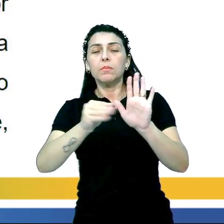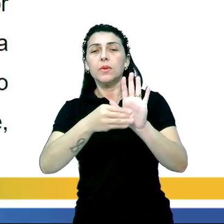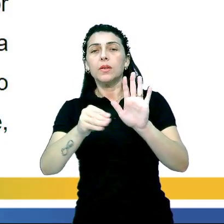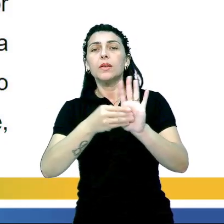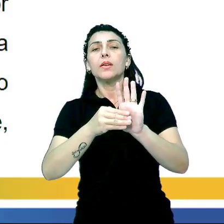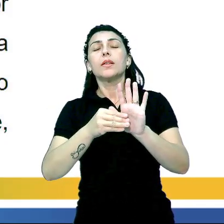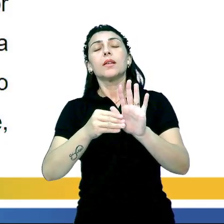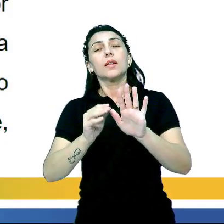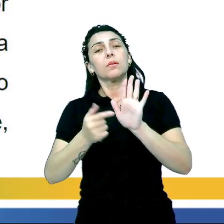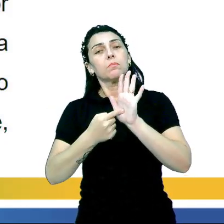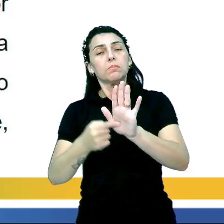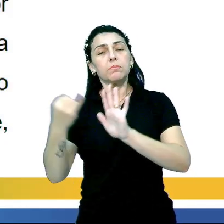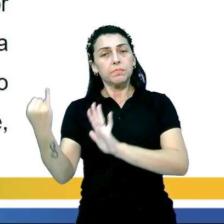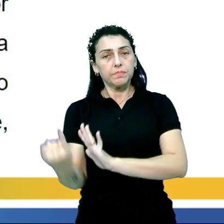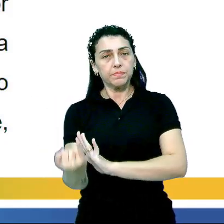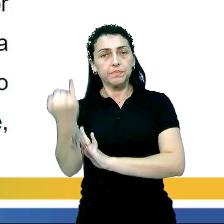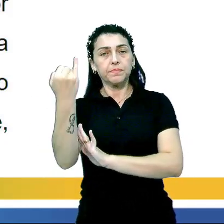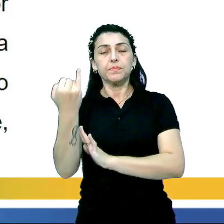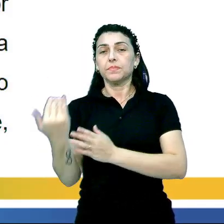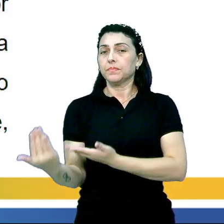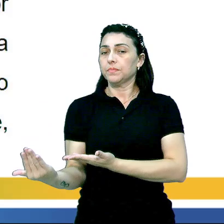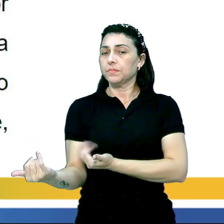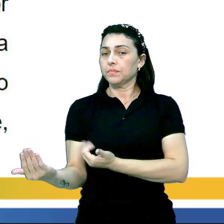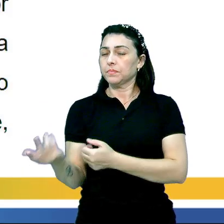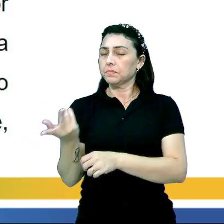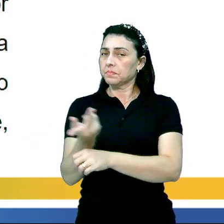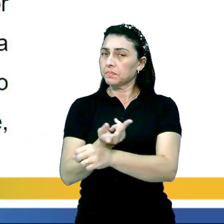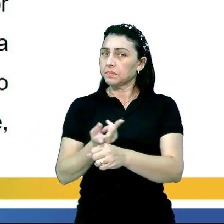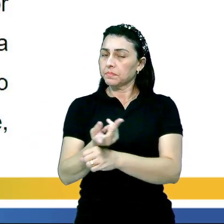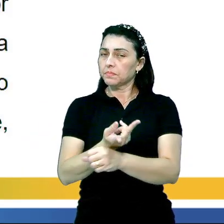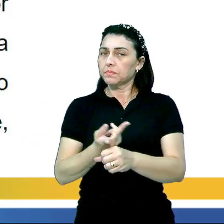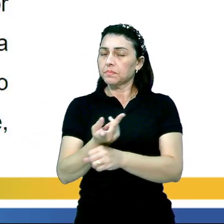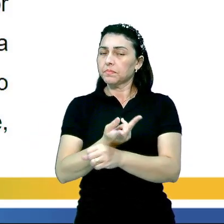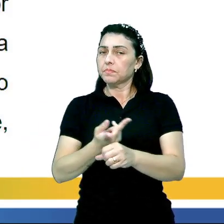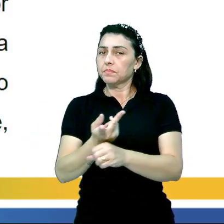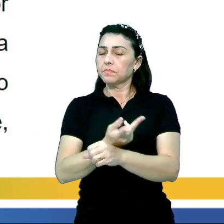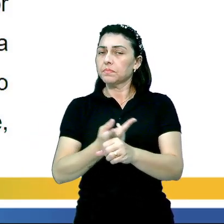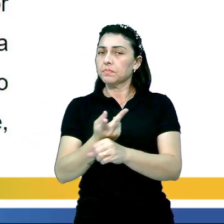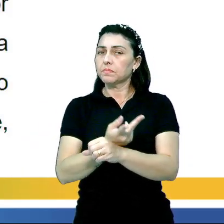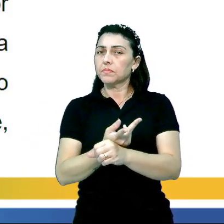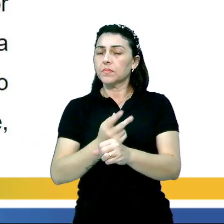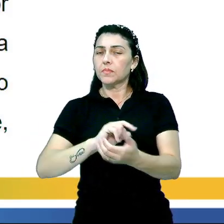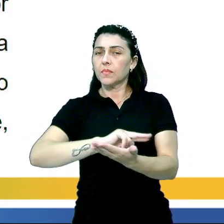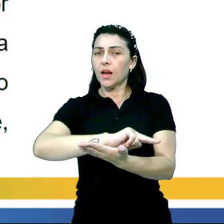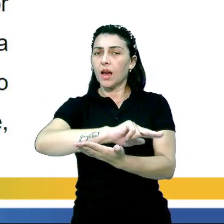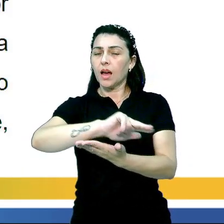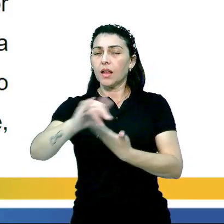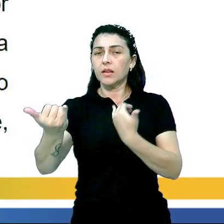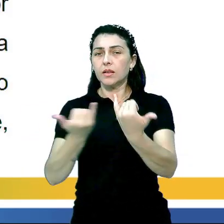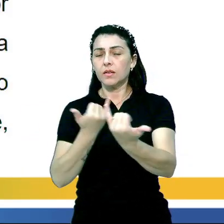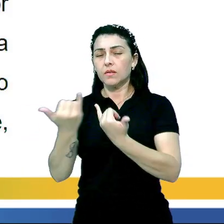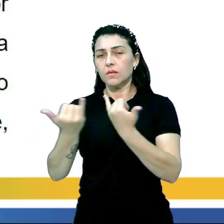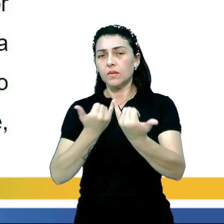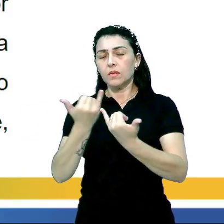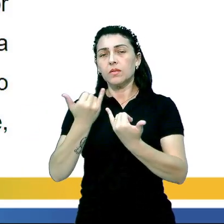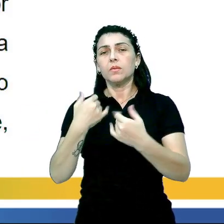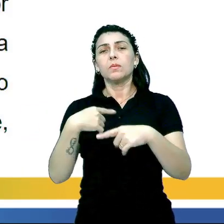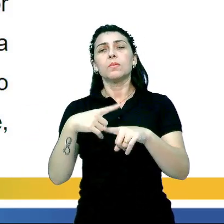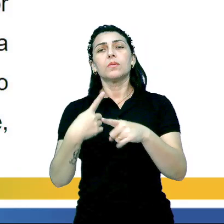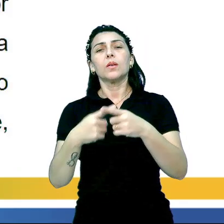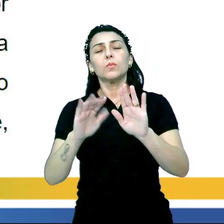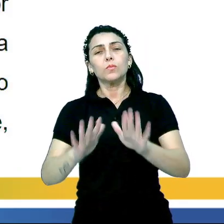que mostrem a importância dos jovens buscarem fontes variadas de informações por meio